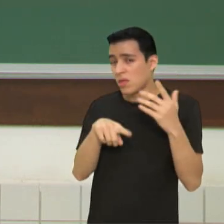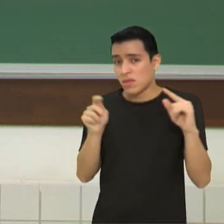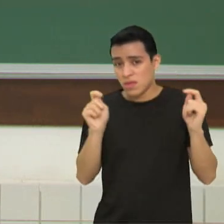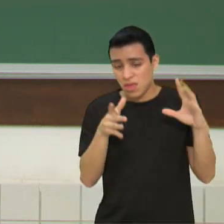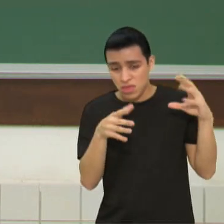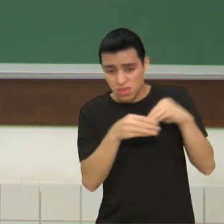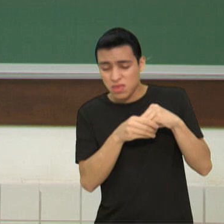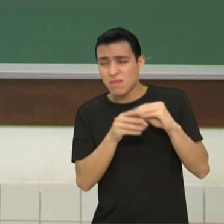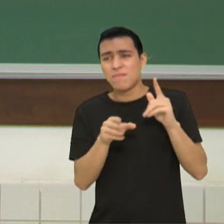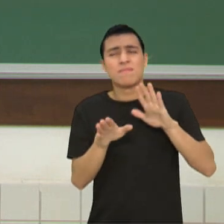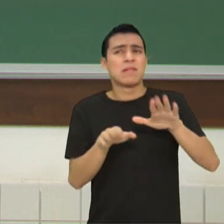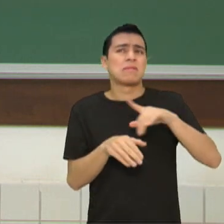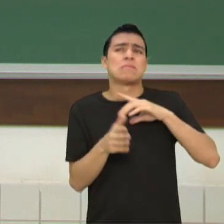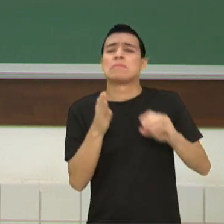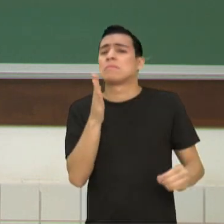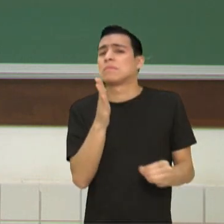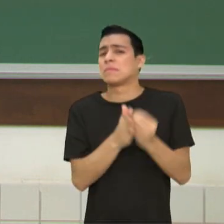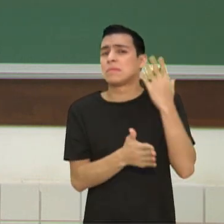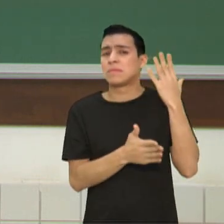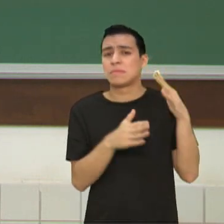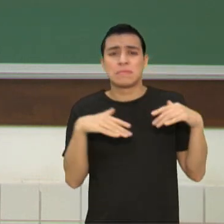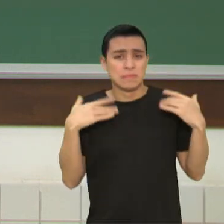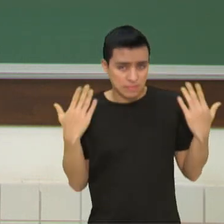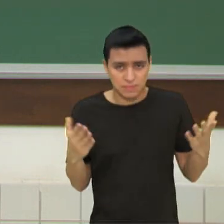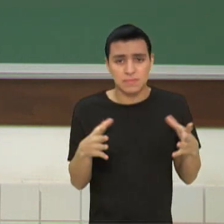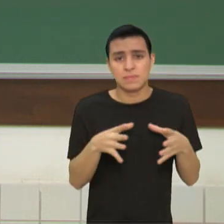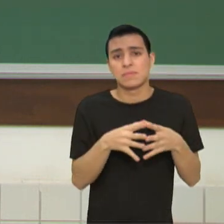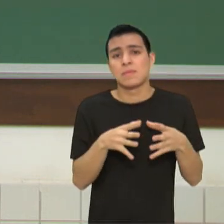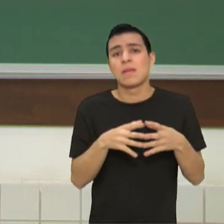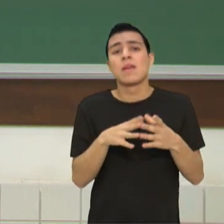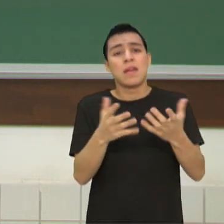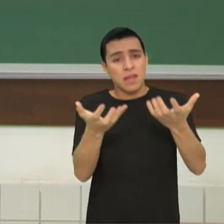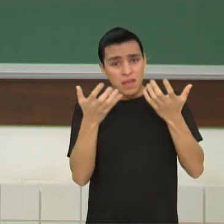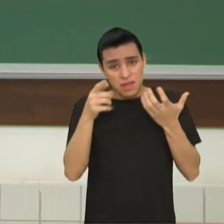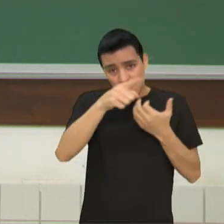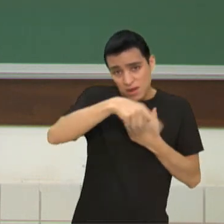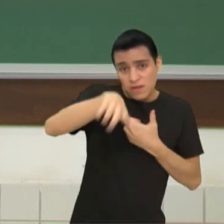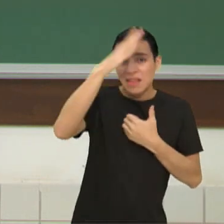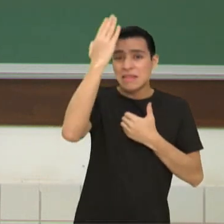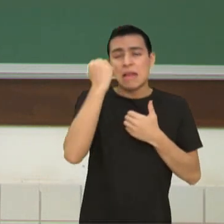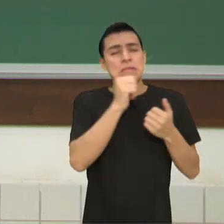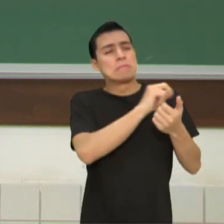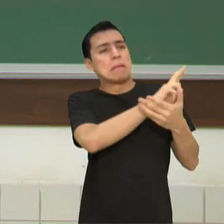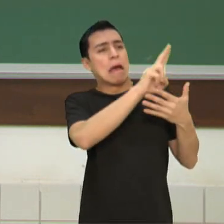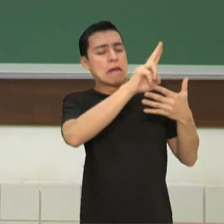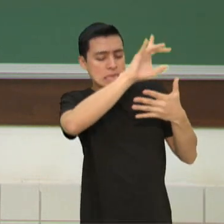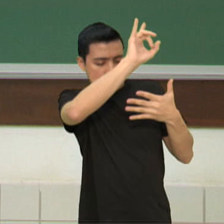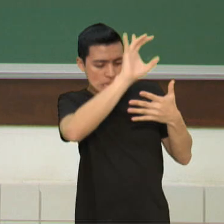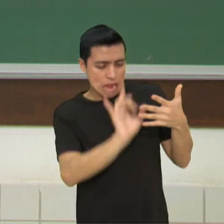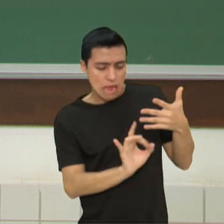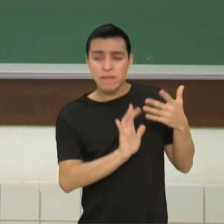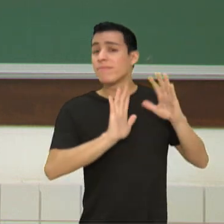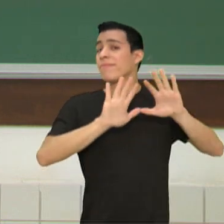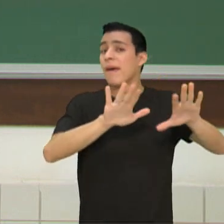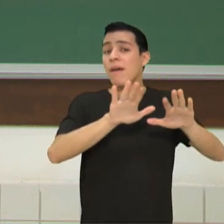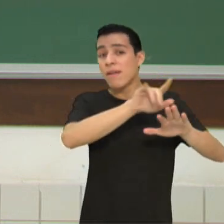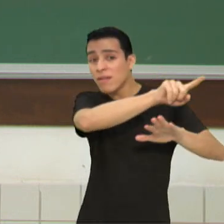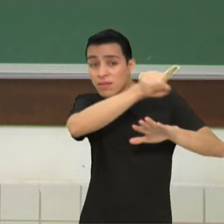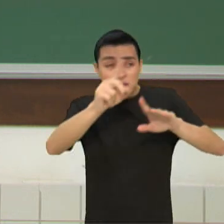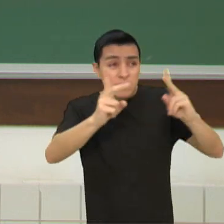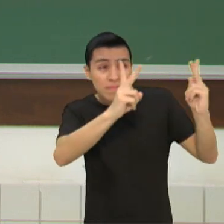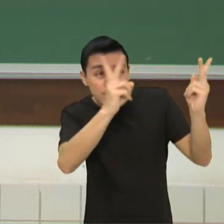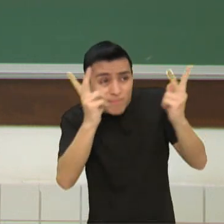mas existem bem mais. Então, o que eu quero não é que vocês saibam o nome de cada tipo de plasto, e sim que vocês percebam que